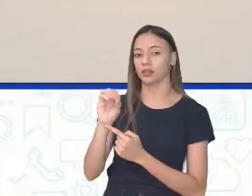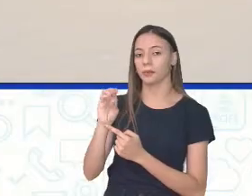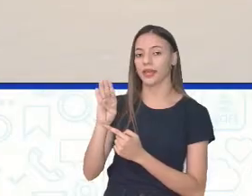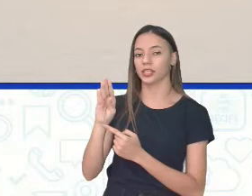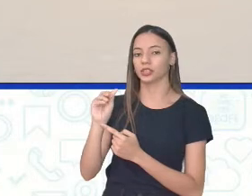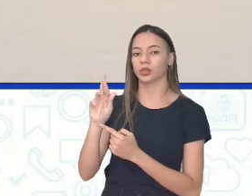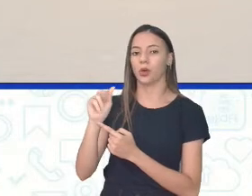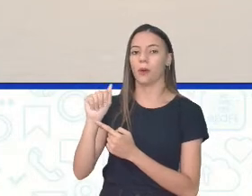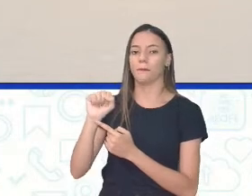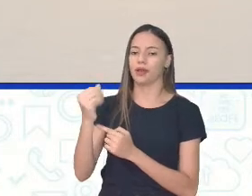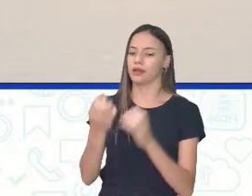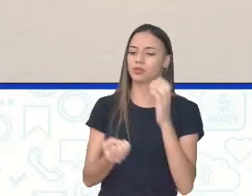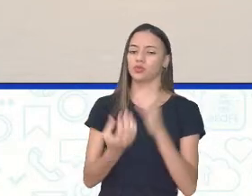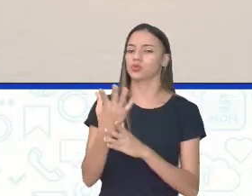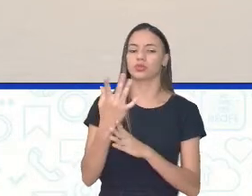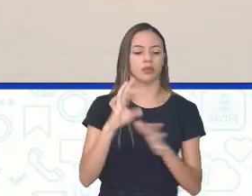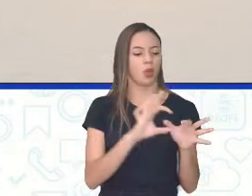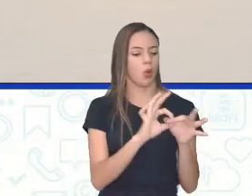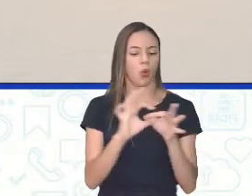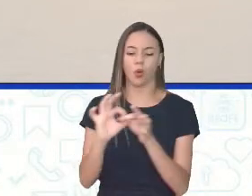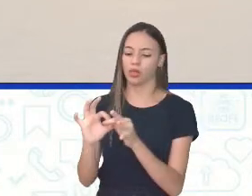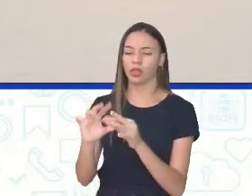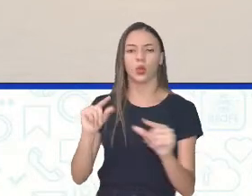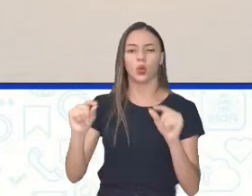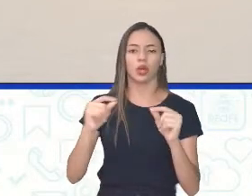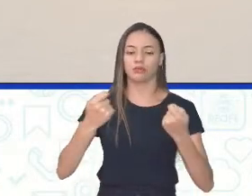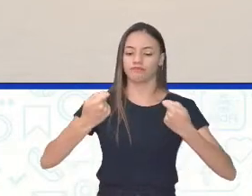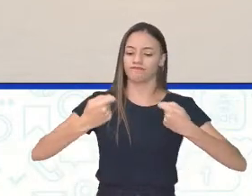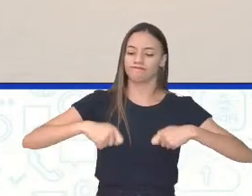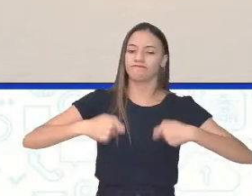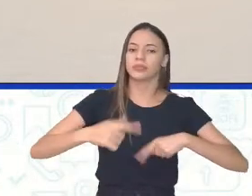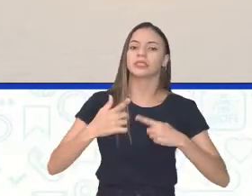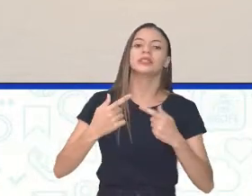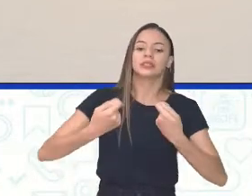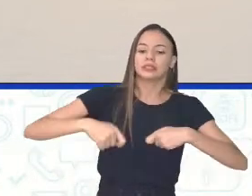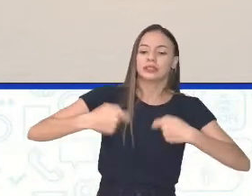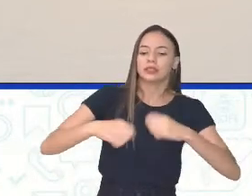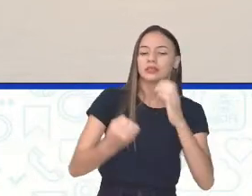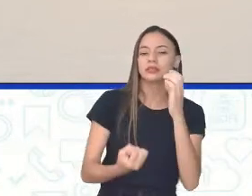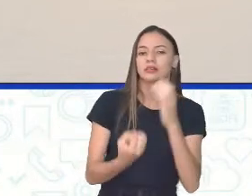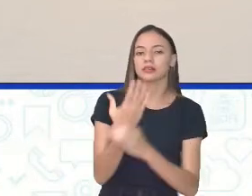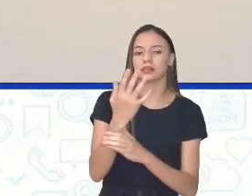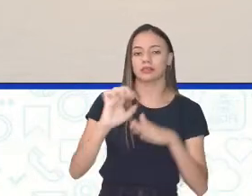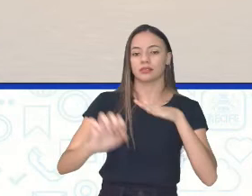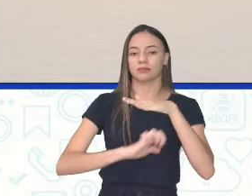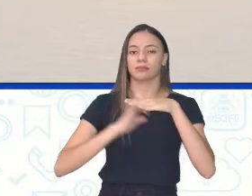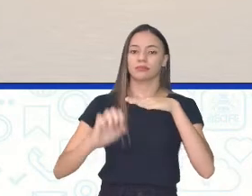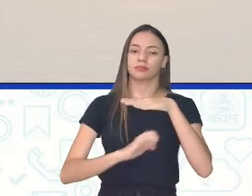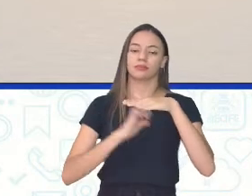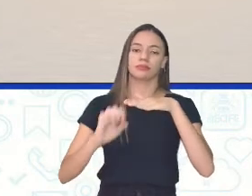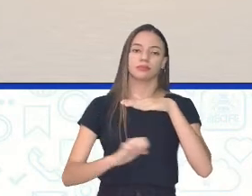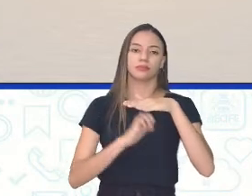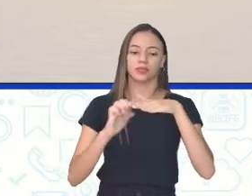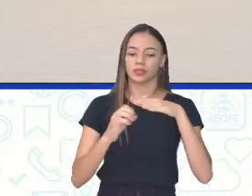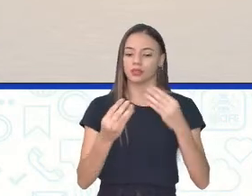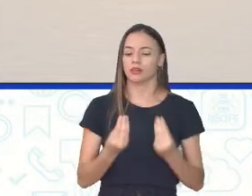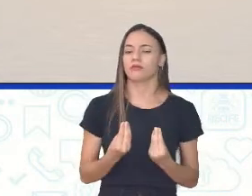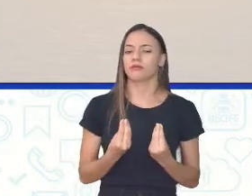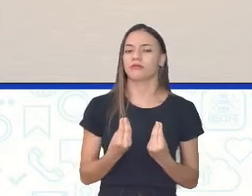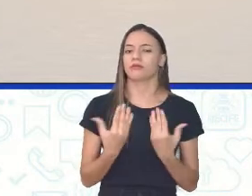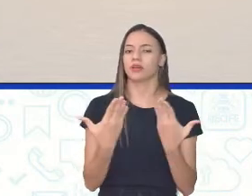nesse contexto, no contexto da necessidade da criação de uma empresa que